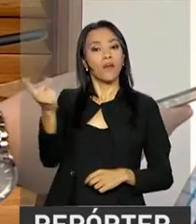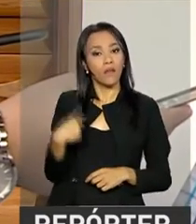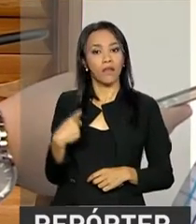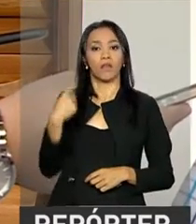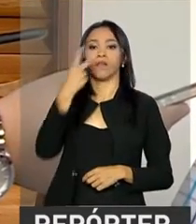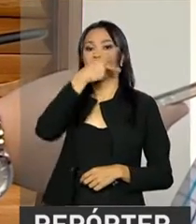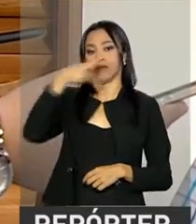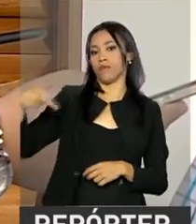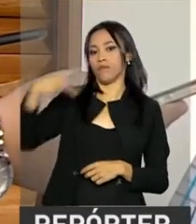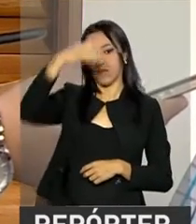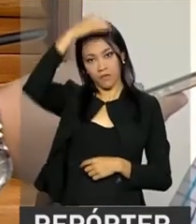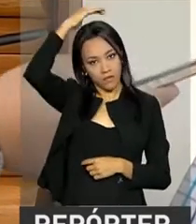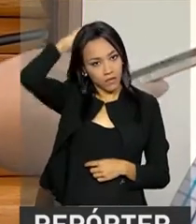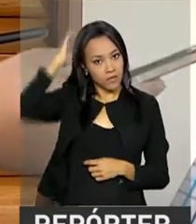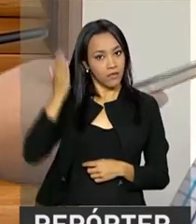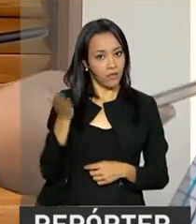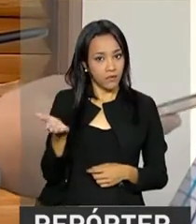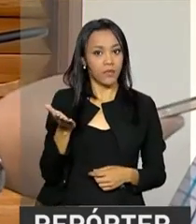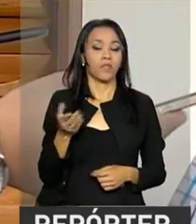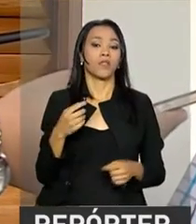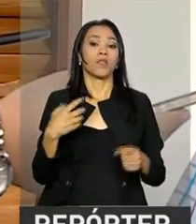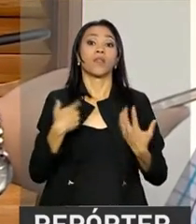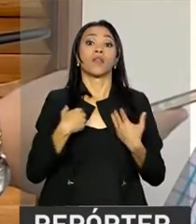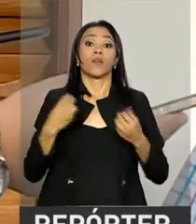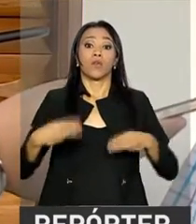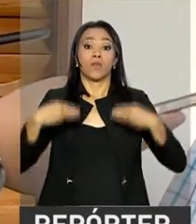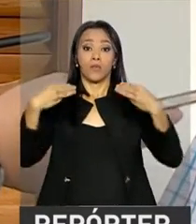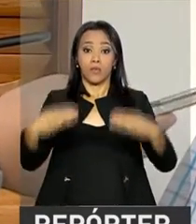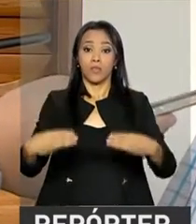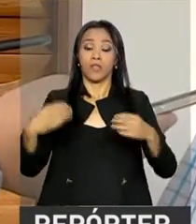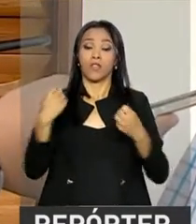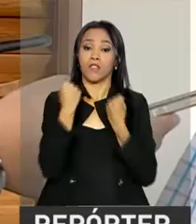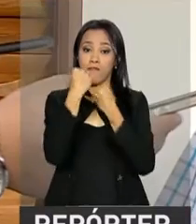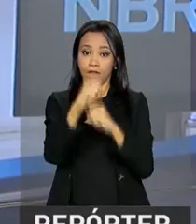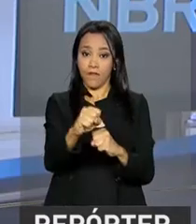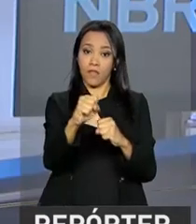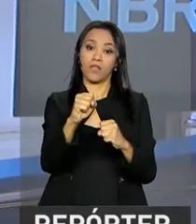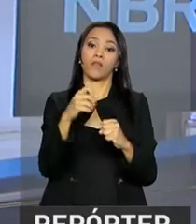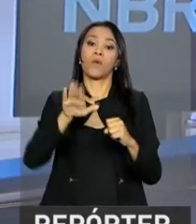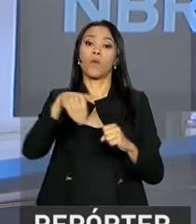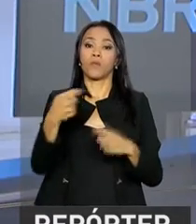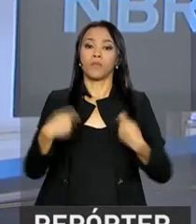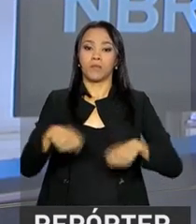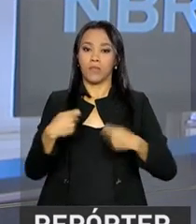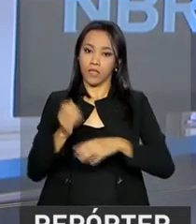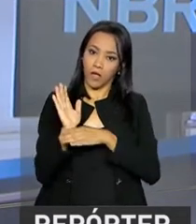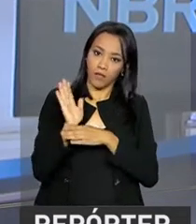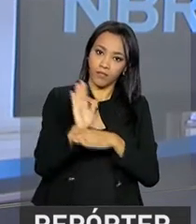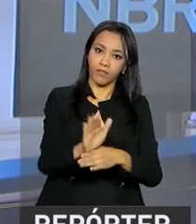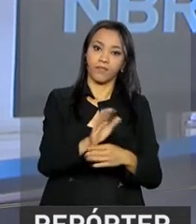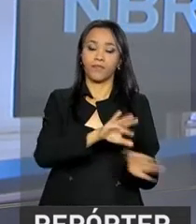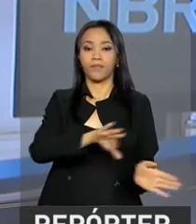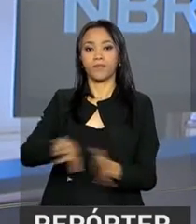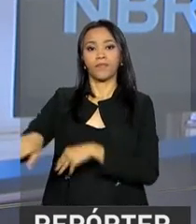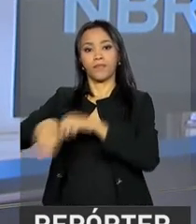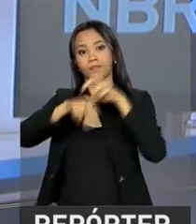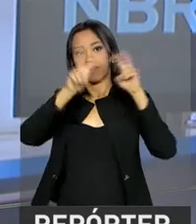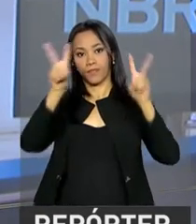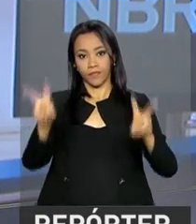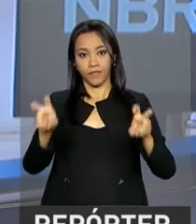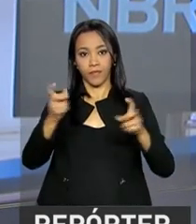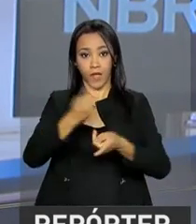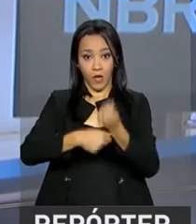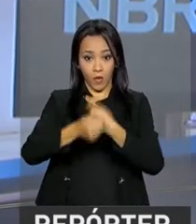presidente da república à defesa e as forças armadas quando necessário falar de economia agora o mercado financeiro